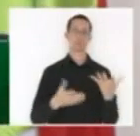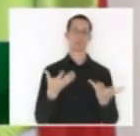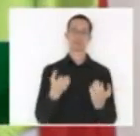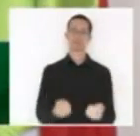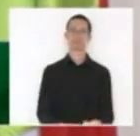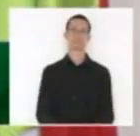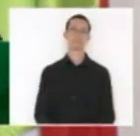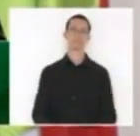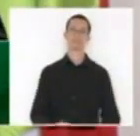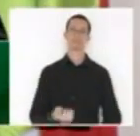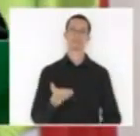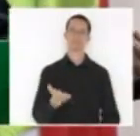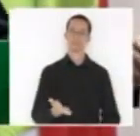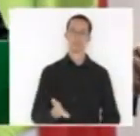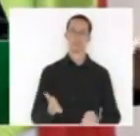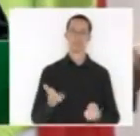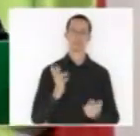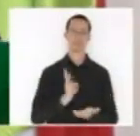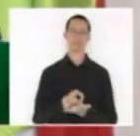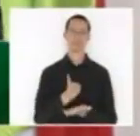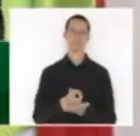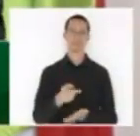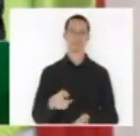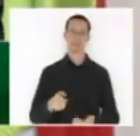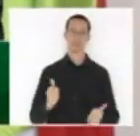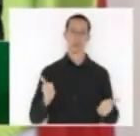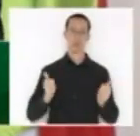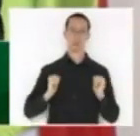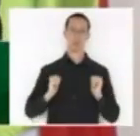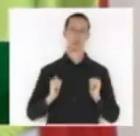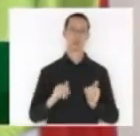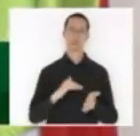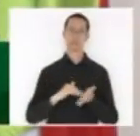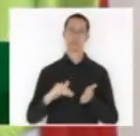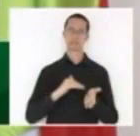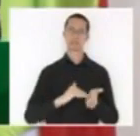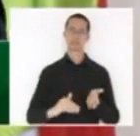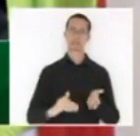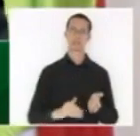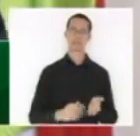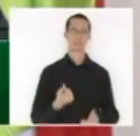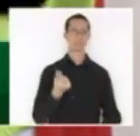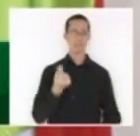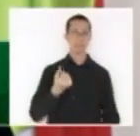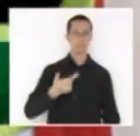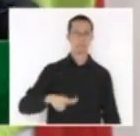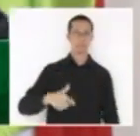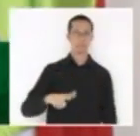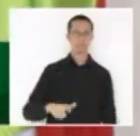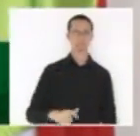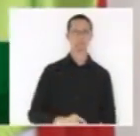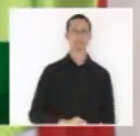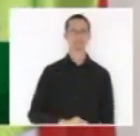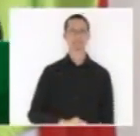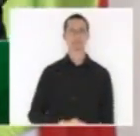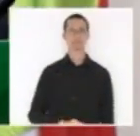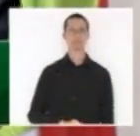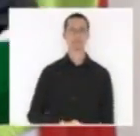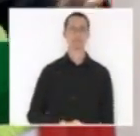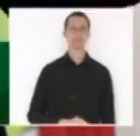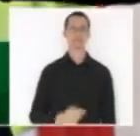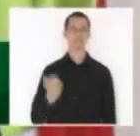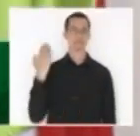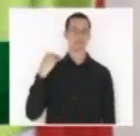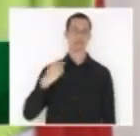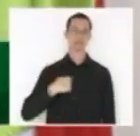essa situação de acomodação das SDR. Sem dinheiro, e lá, quando eu estava lá na